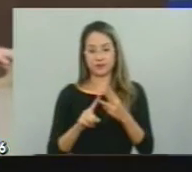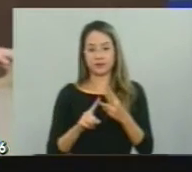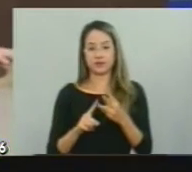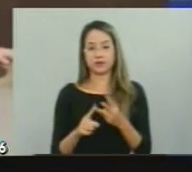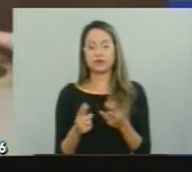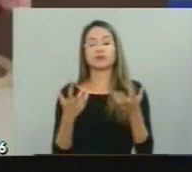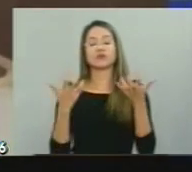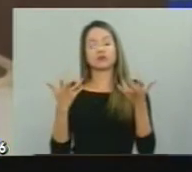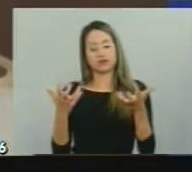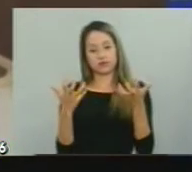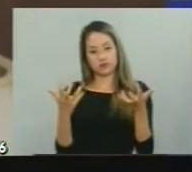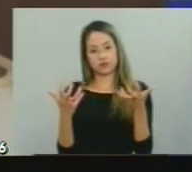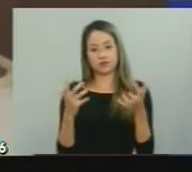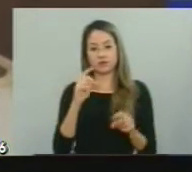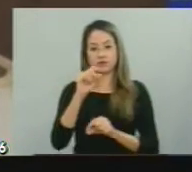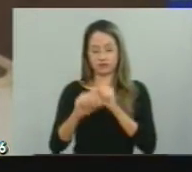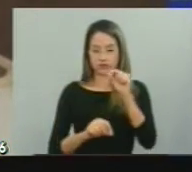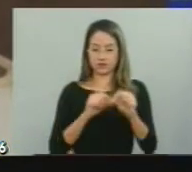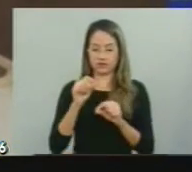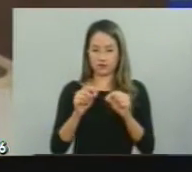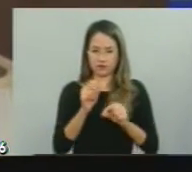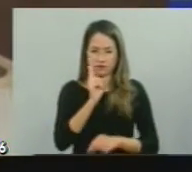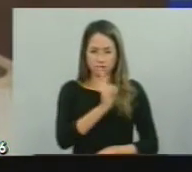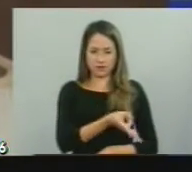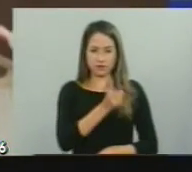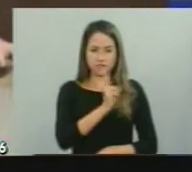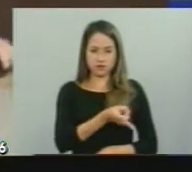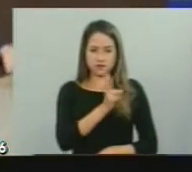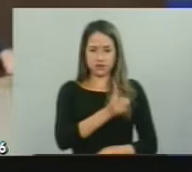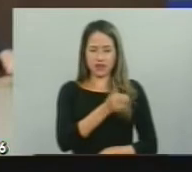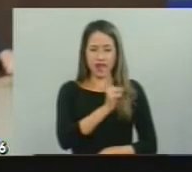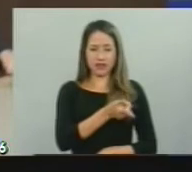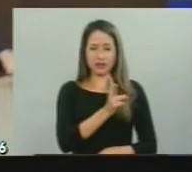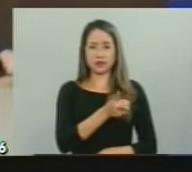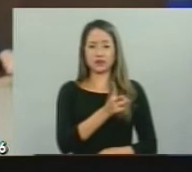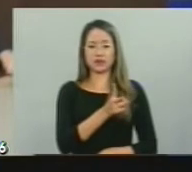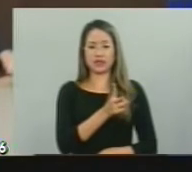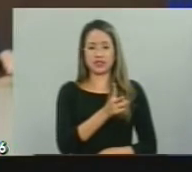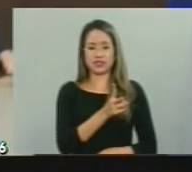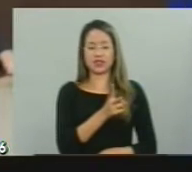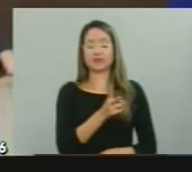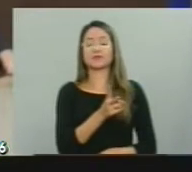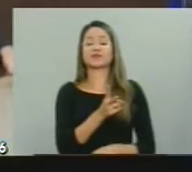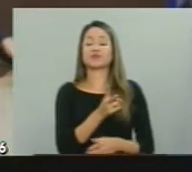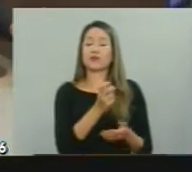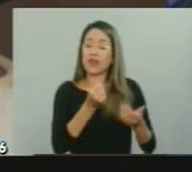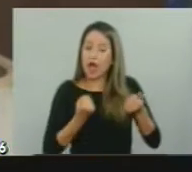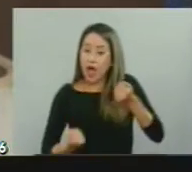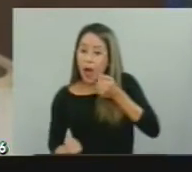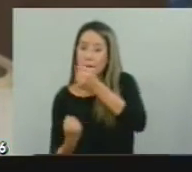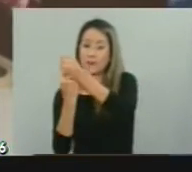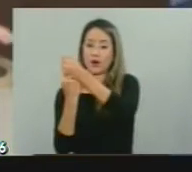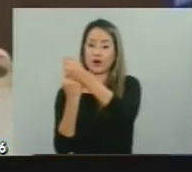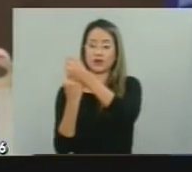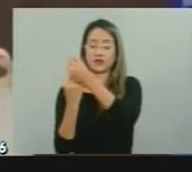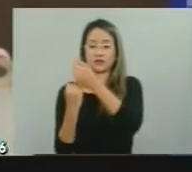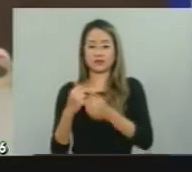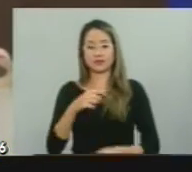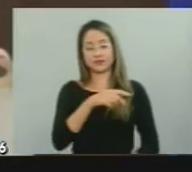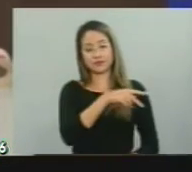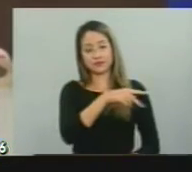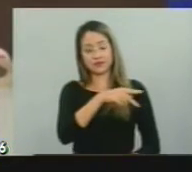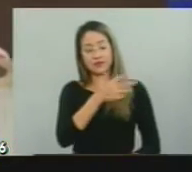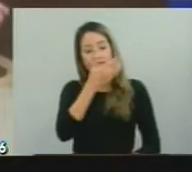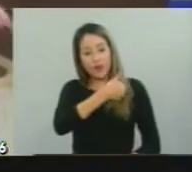os nossos ativos, são os mesmos setores que estão apoiando a deposição da presidente do governador do